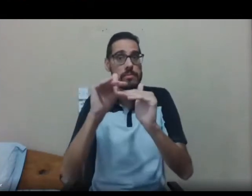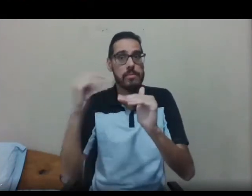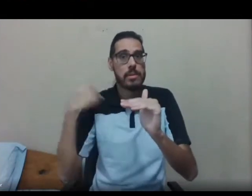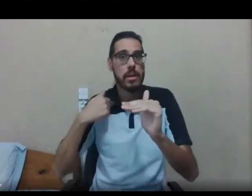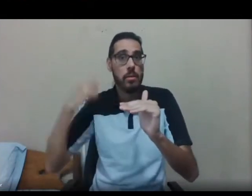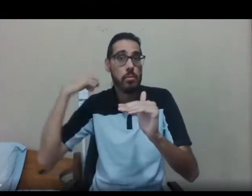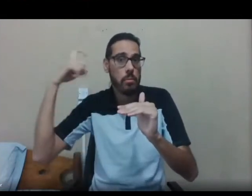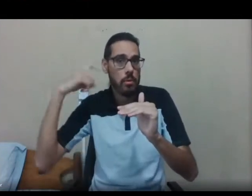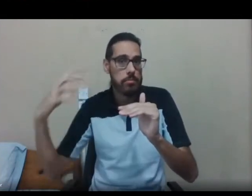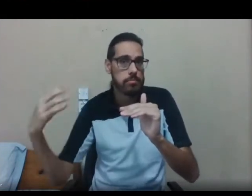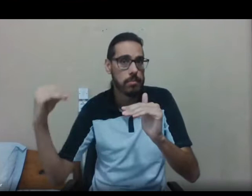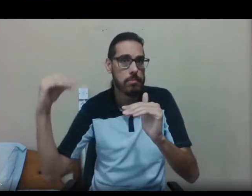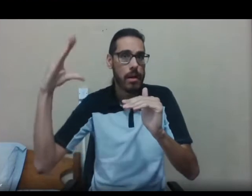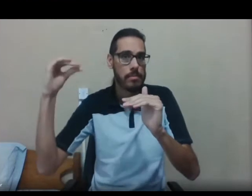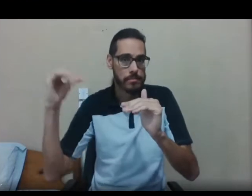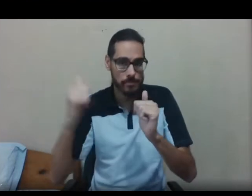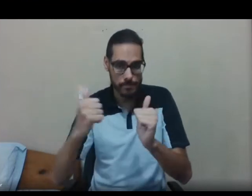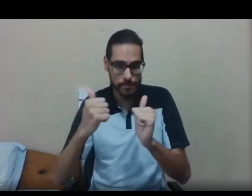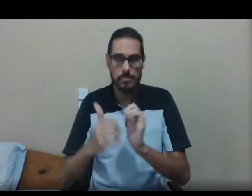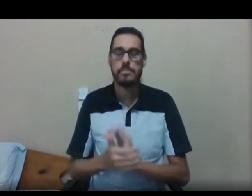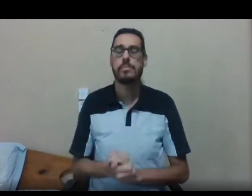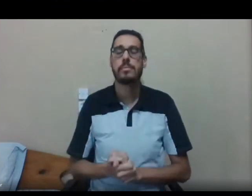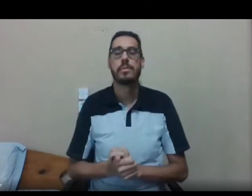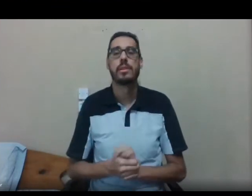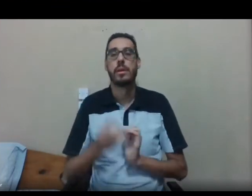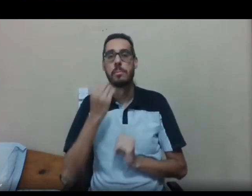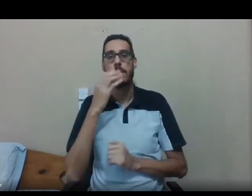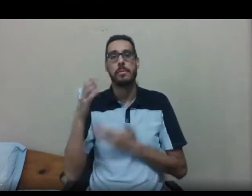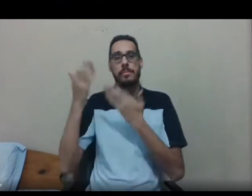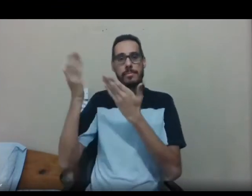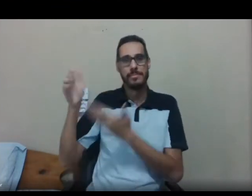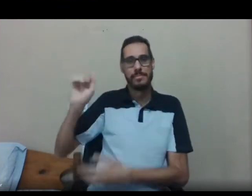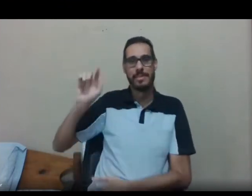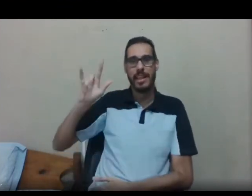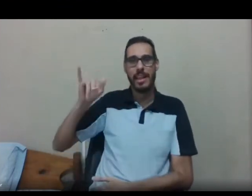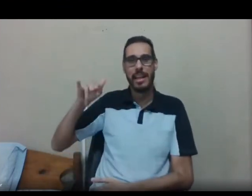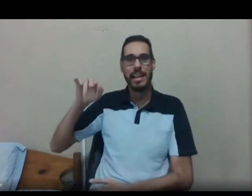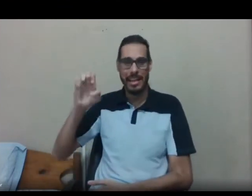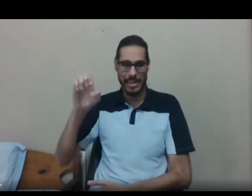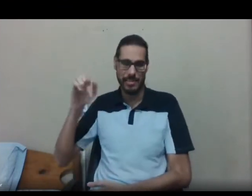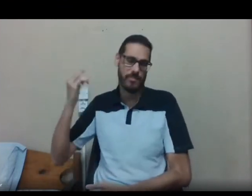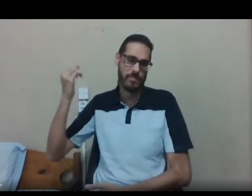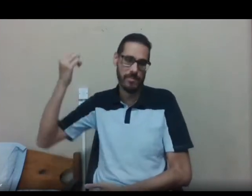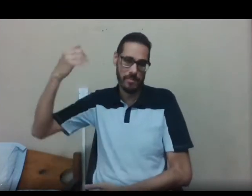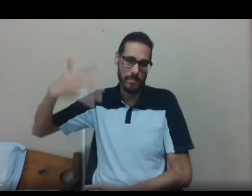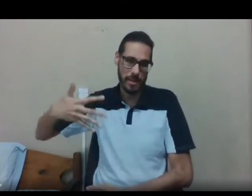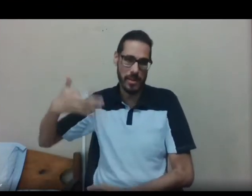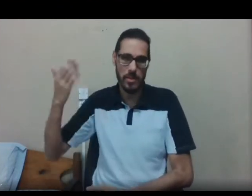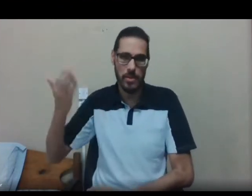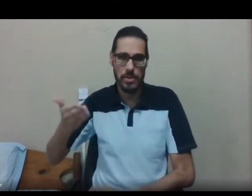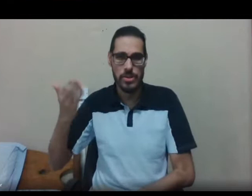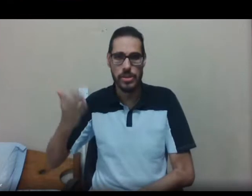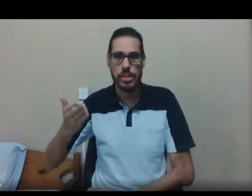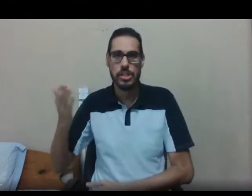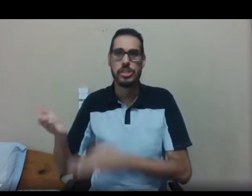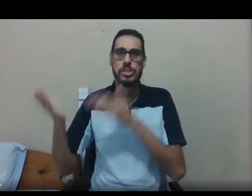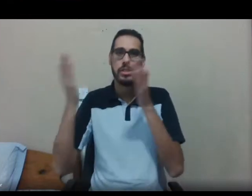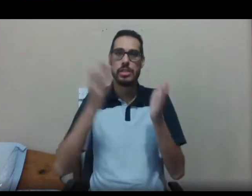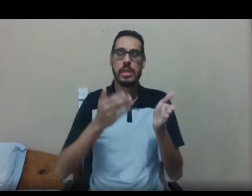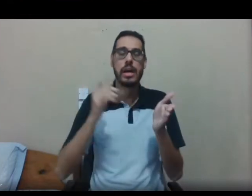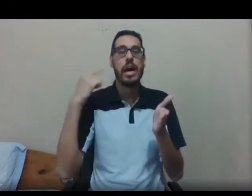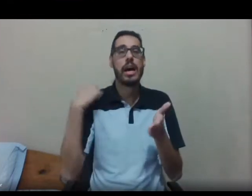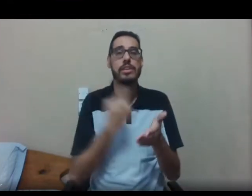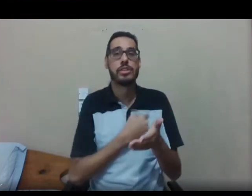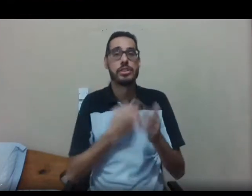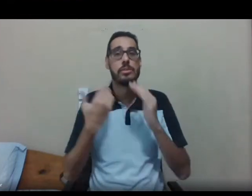disponibilizamos um documento, né, pensando na questão até mesmo de orientações para o planejamento das atividades curriculares agora no formato